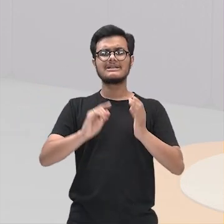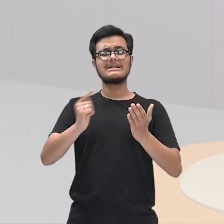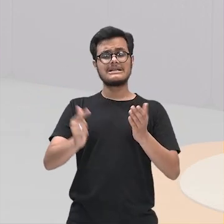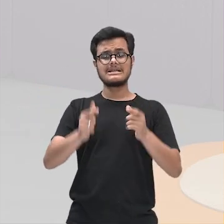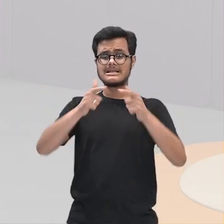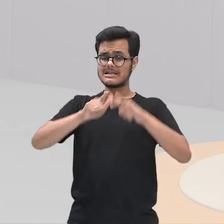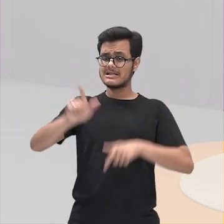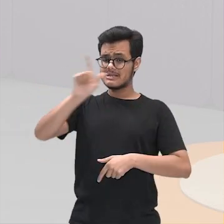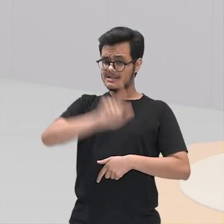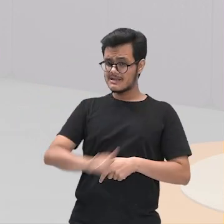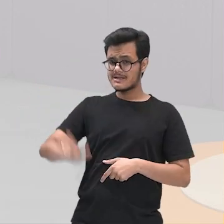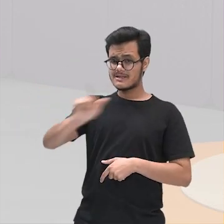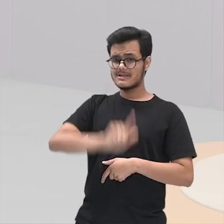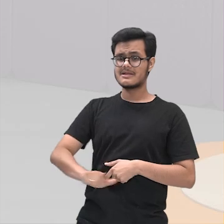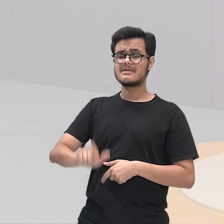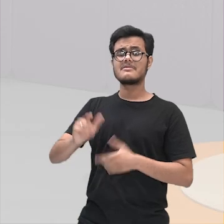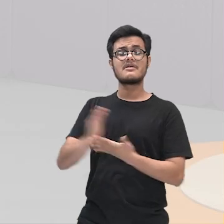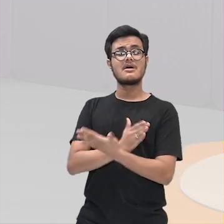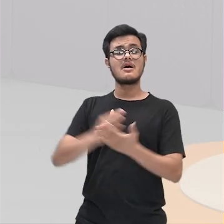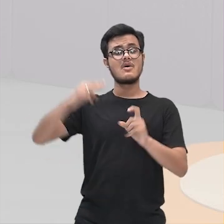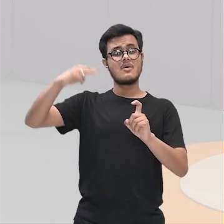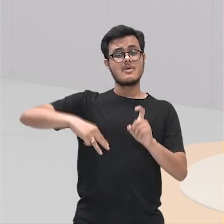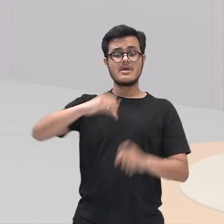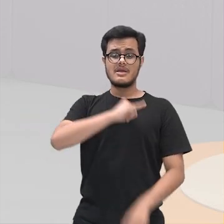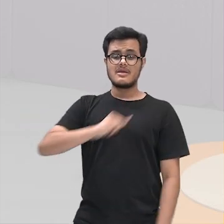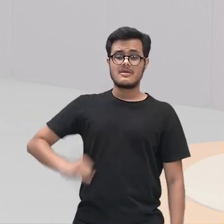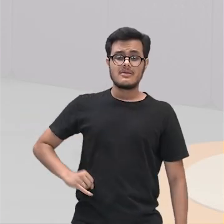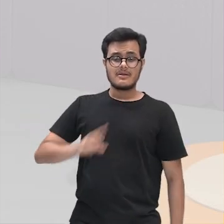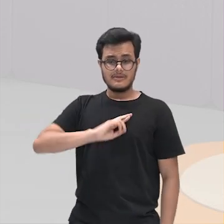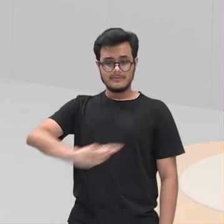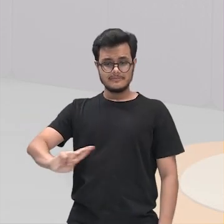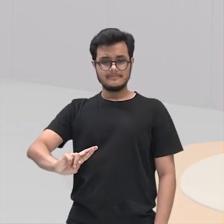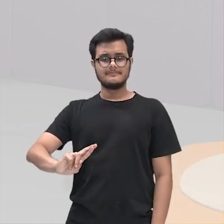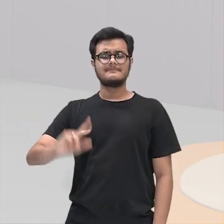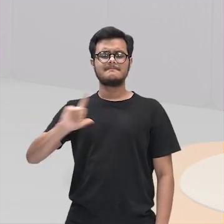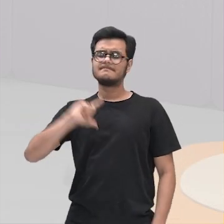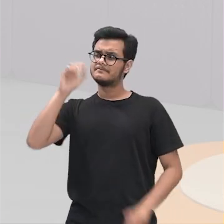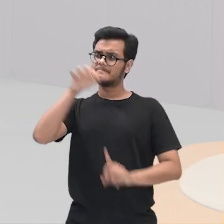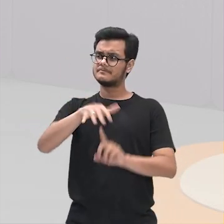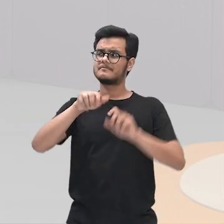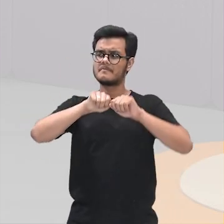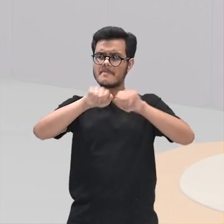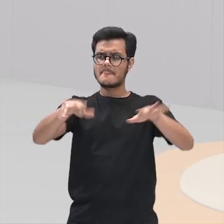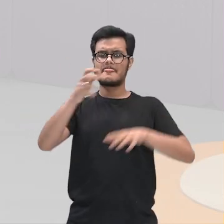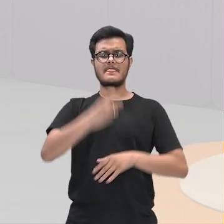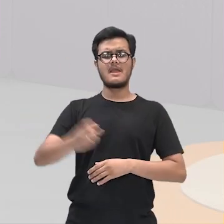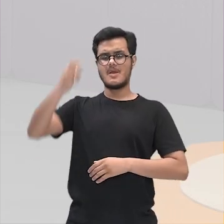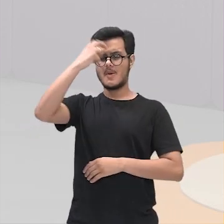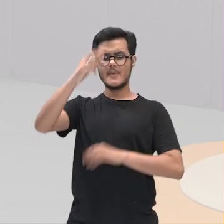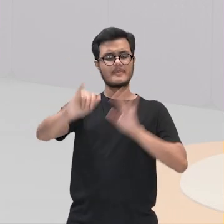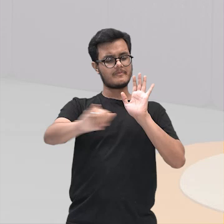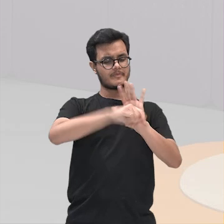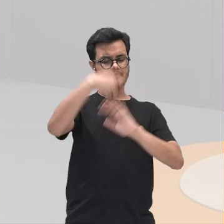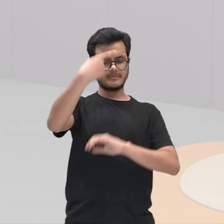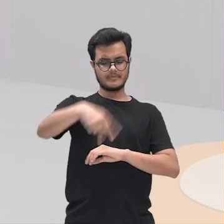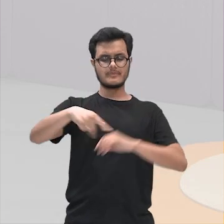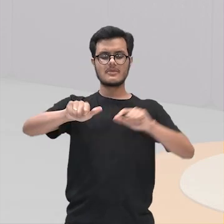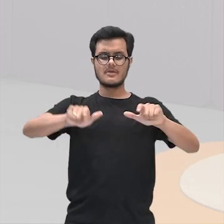e liturgia. E isso teve um impacto duradouro na cultura e na identidade das